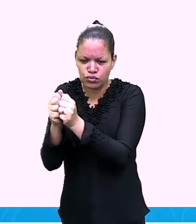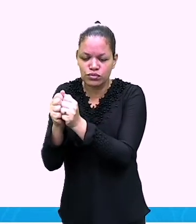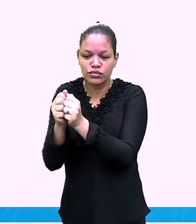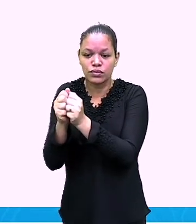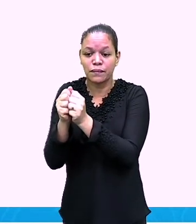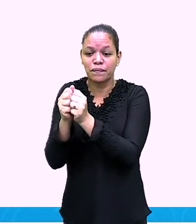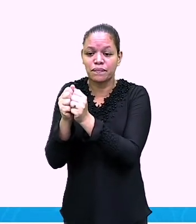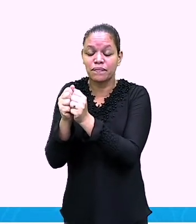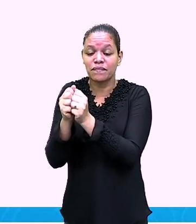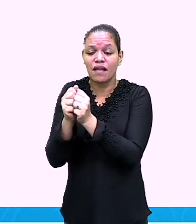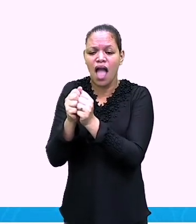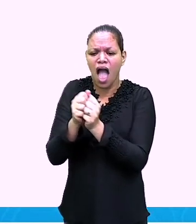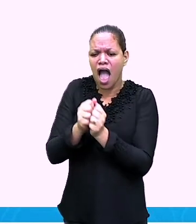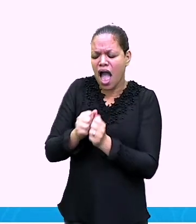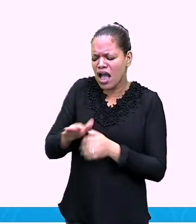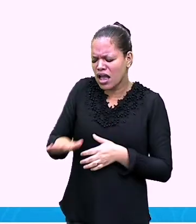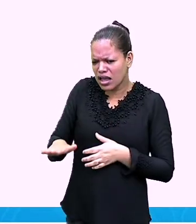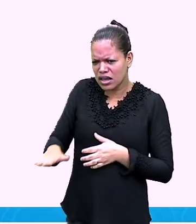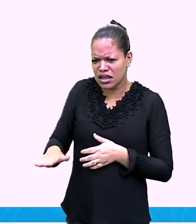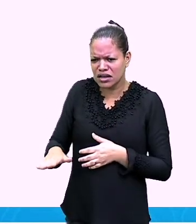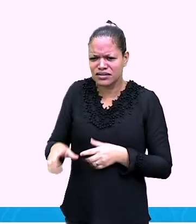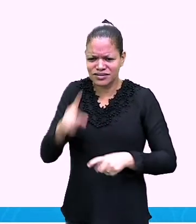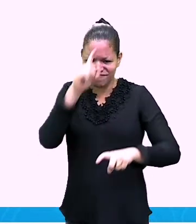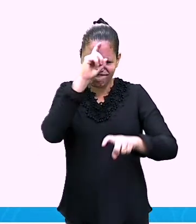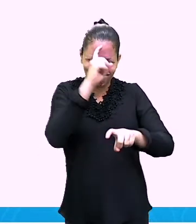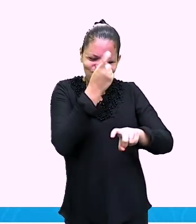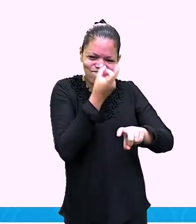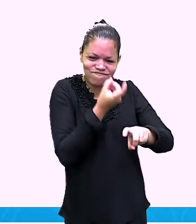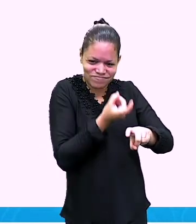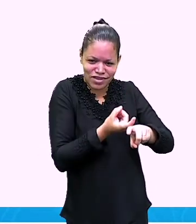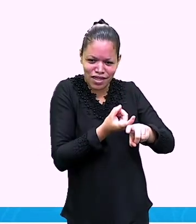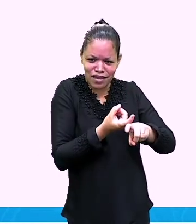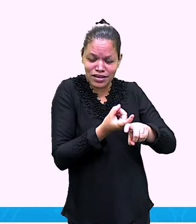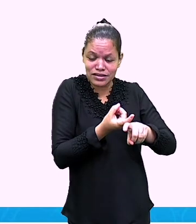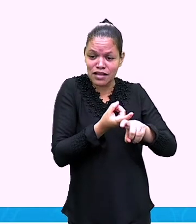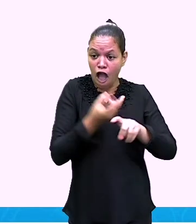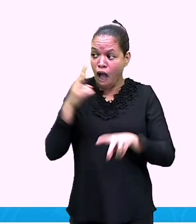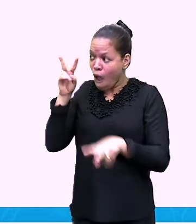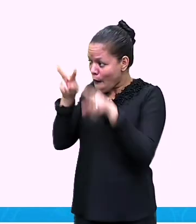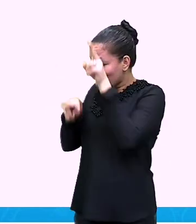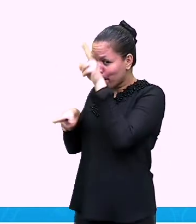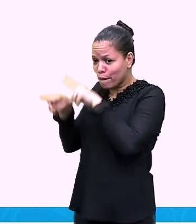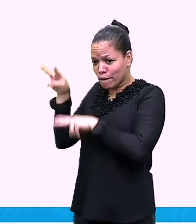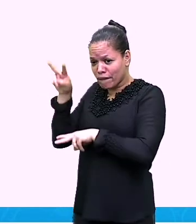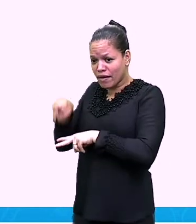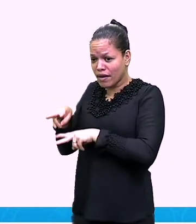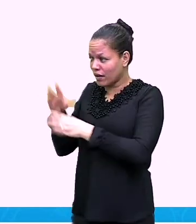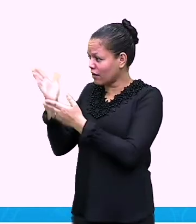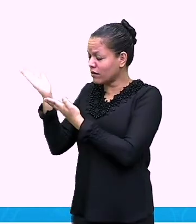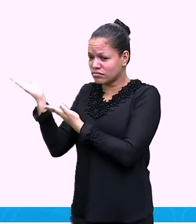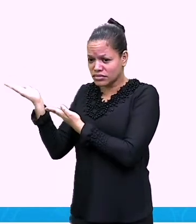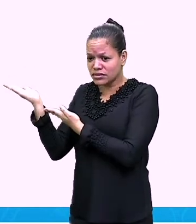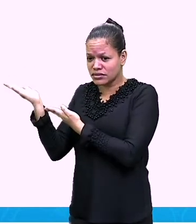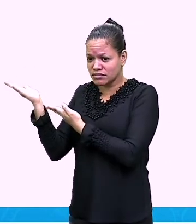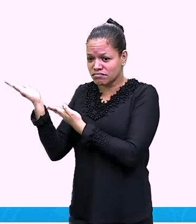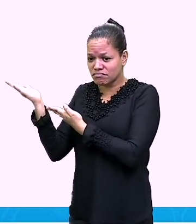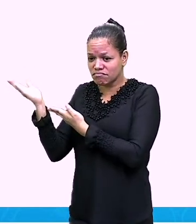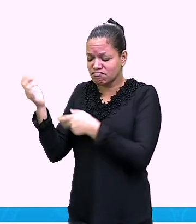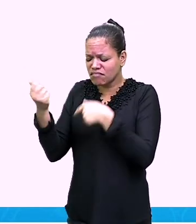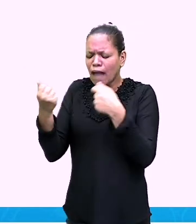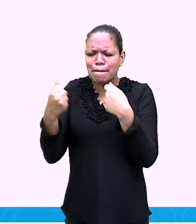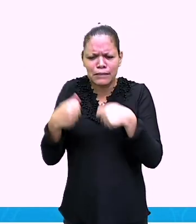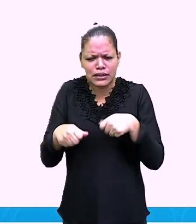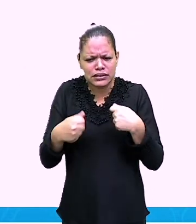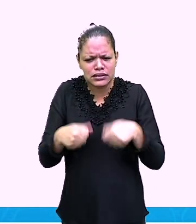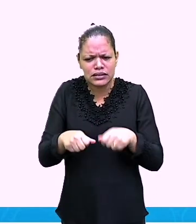poder auxiliar, né, para o João poder entender e aprender a leitura correta do texto, a gente vai estar separando cada